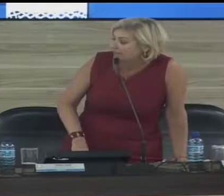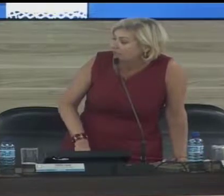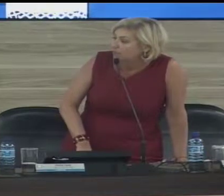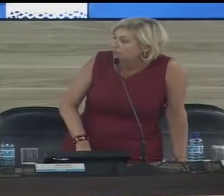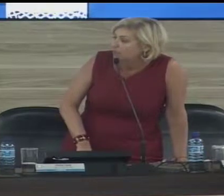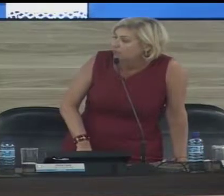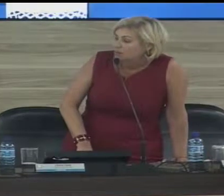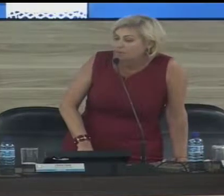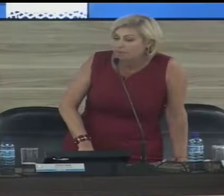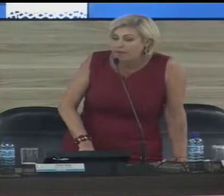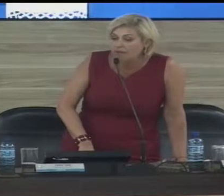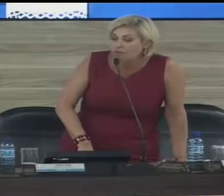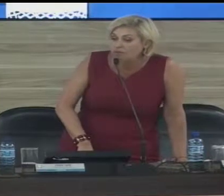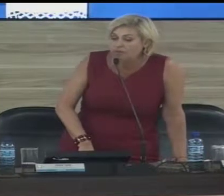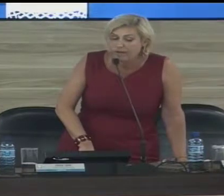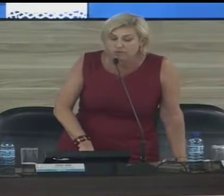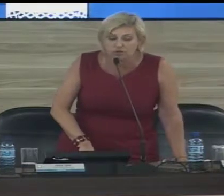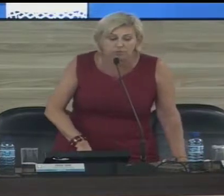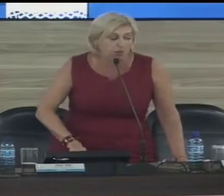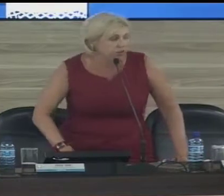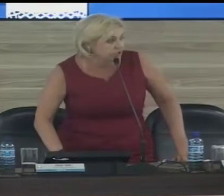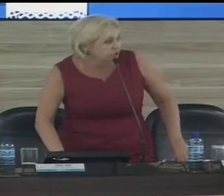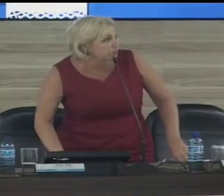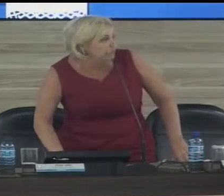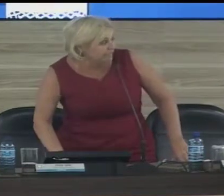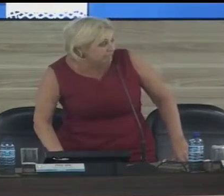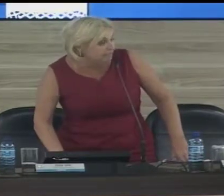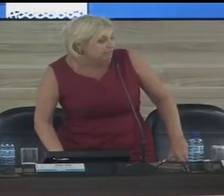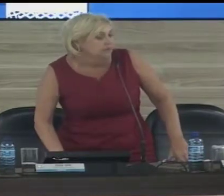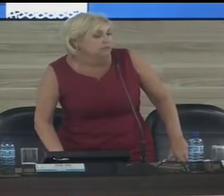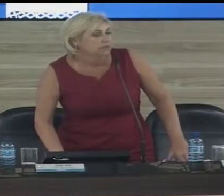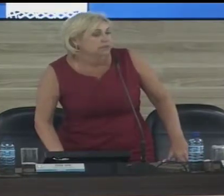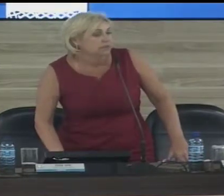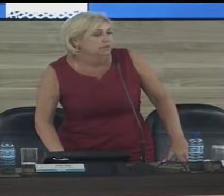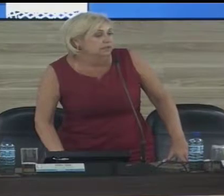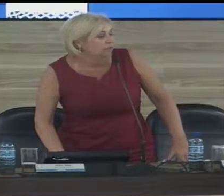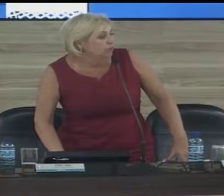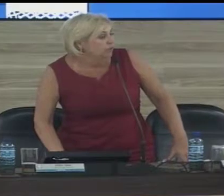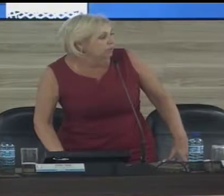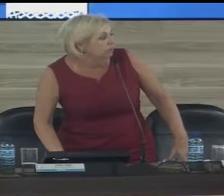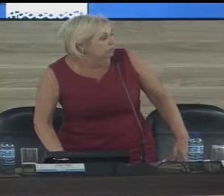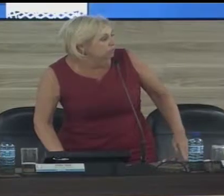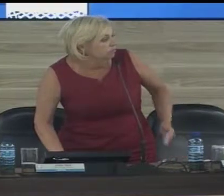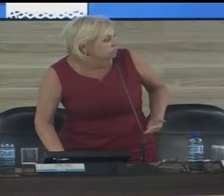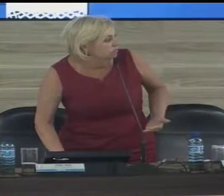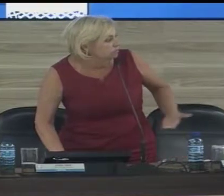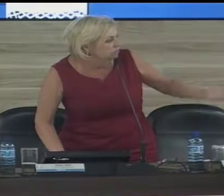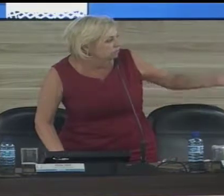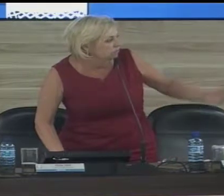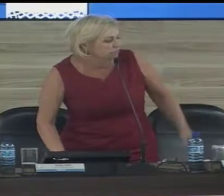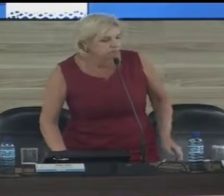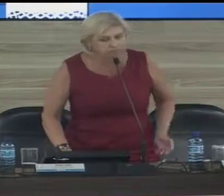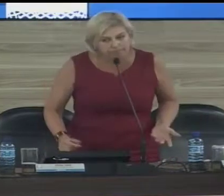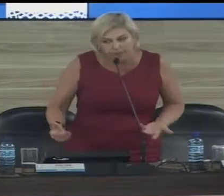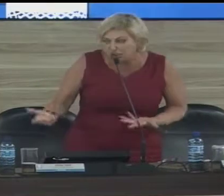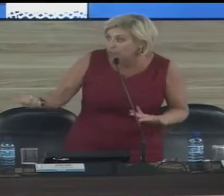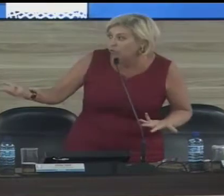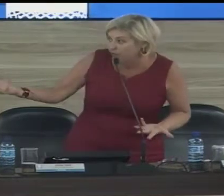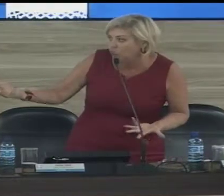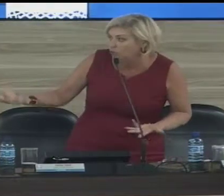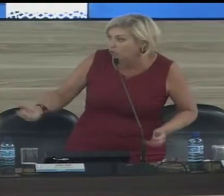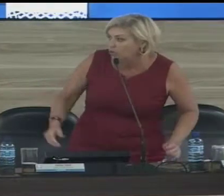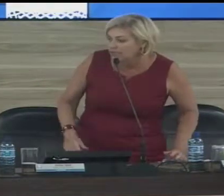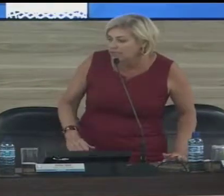festa alemã, me deparei com vários postes de madeira que foram pegos